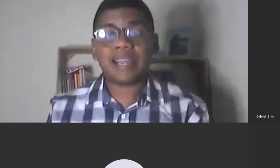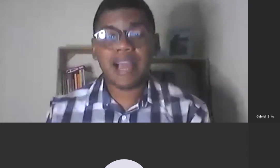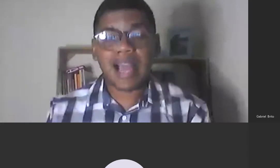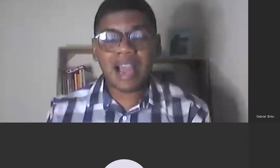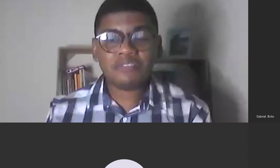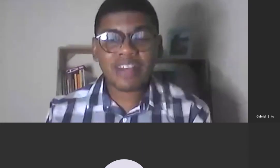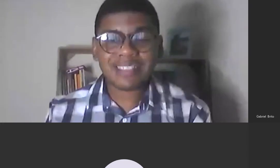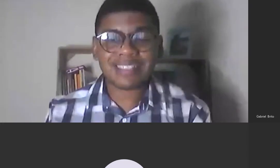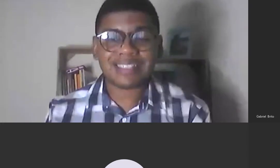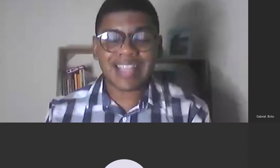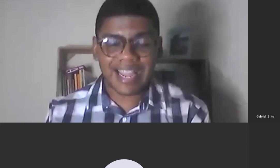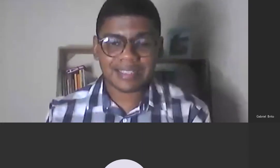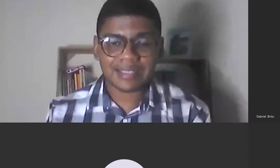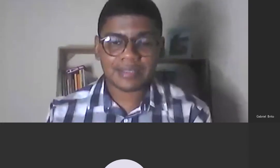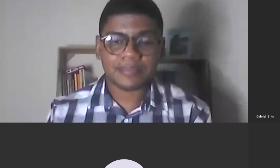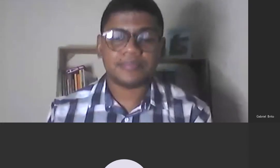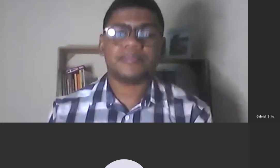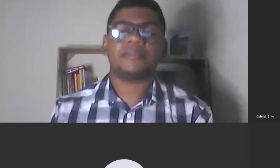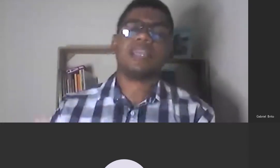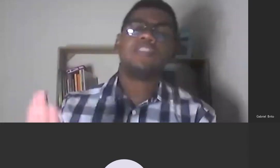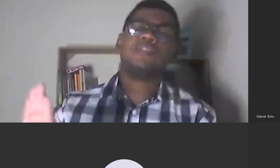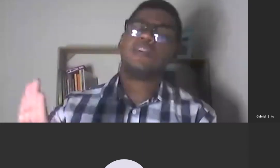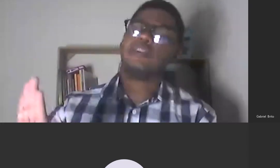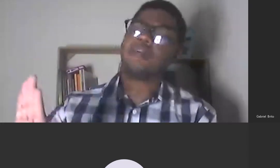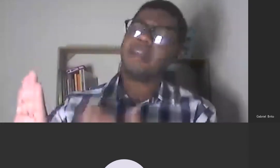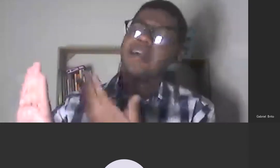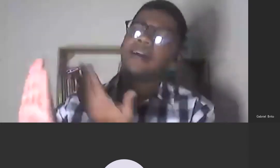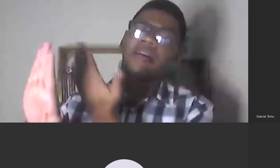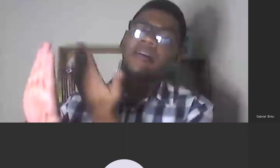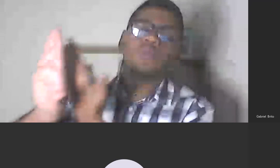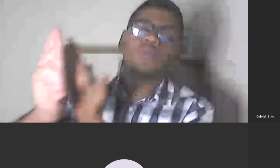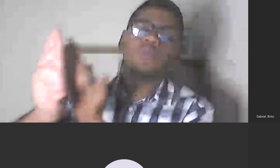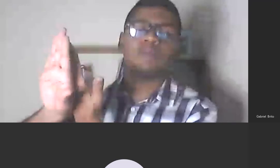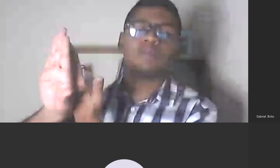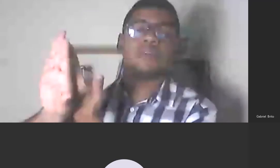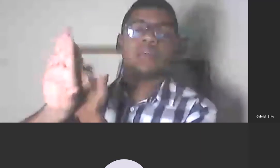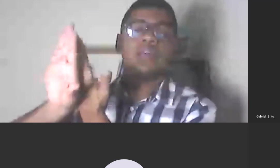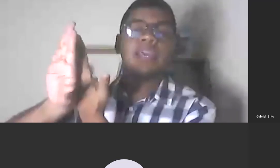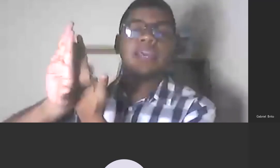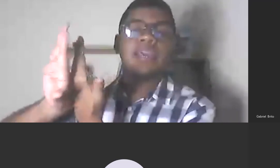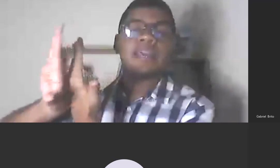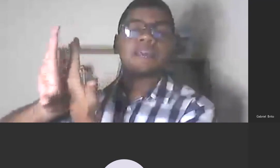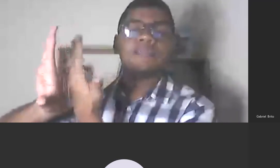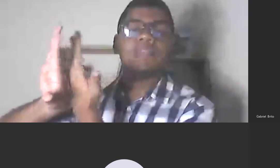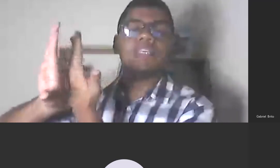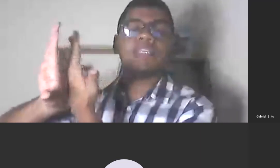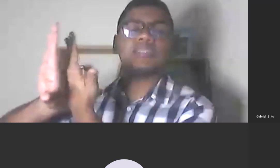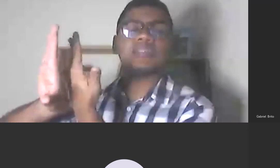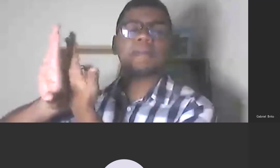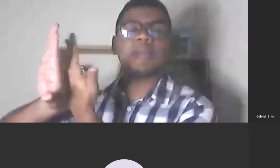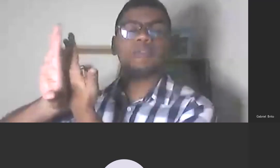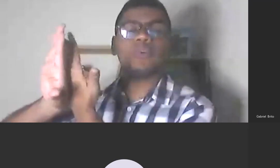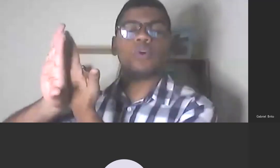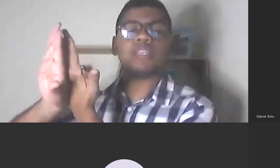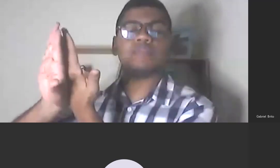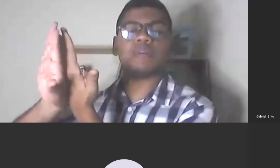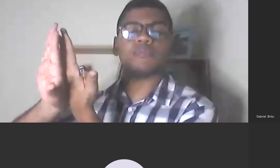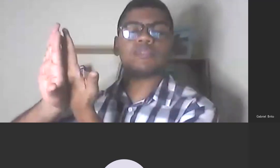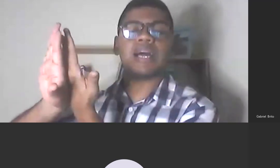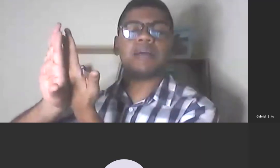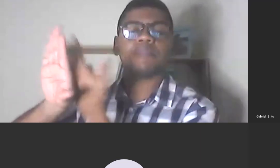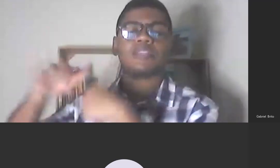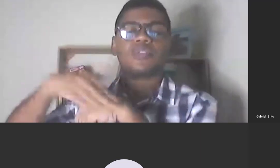Sinal para afastar. A gente vai trabalhar as duas mãos unidas pelo